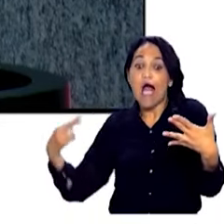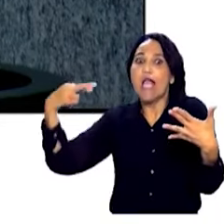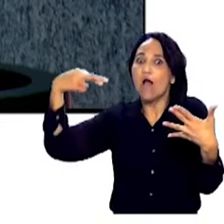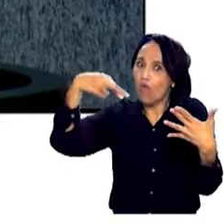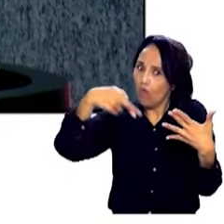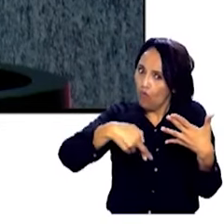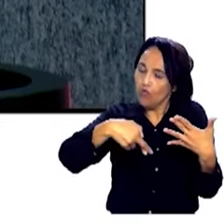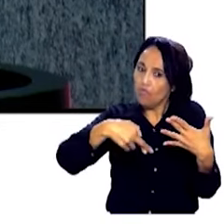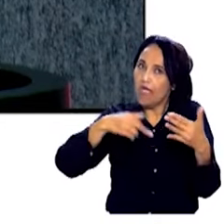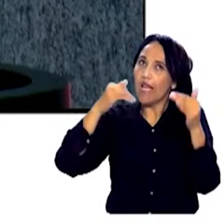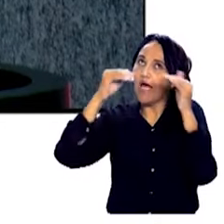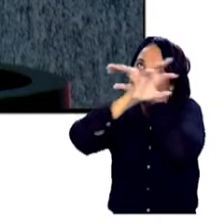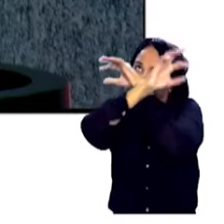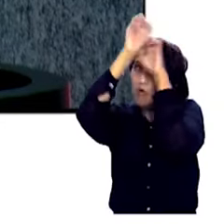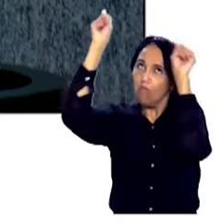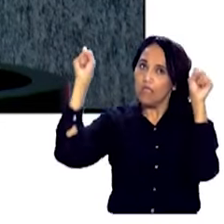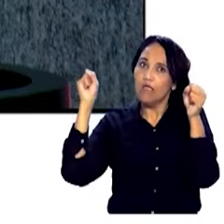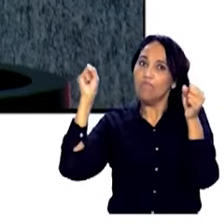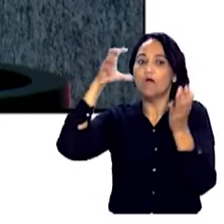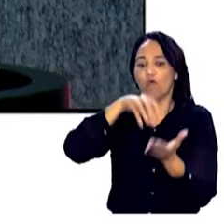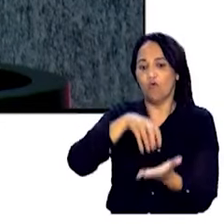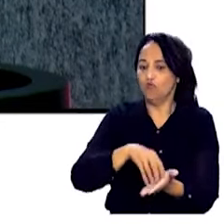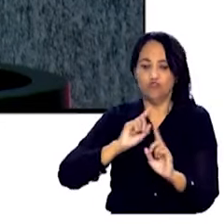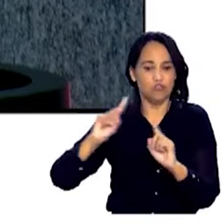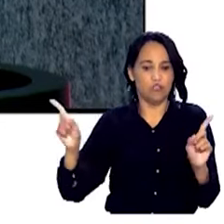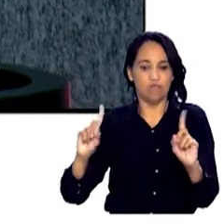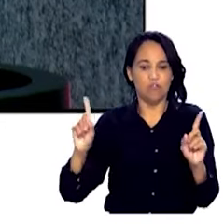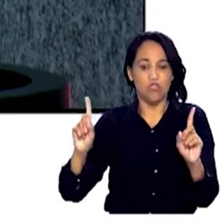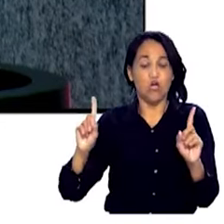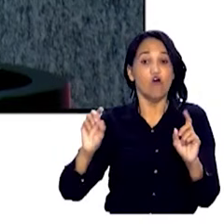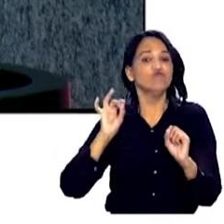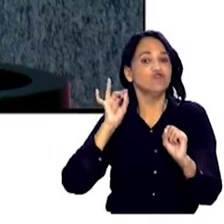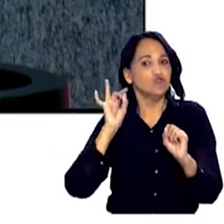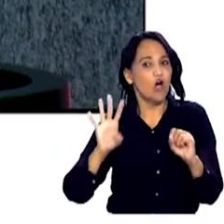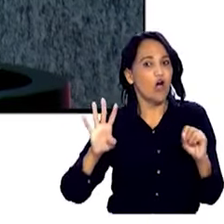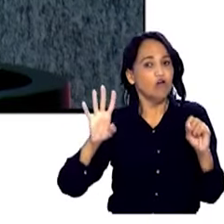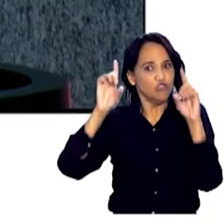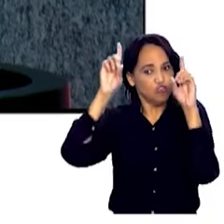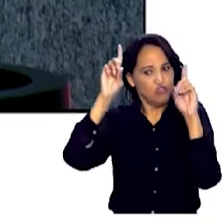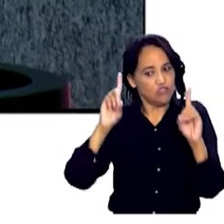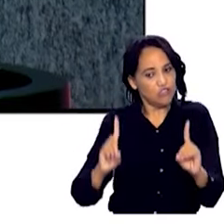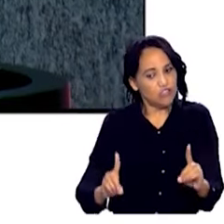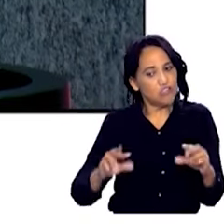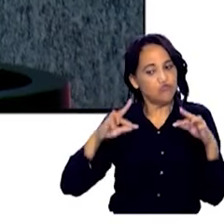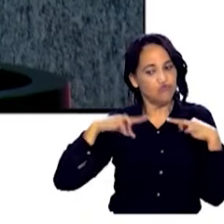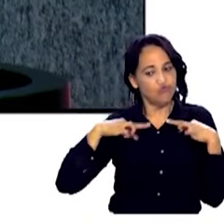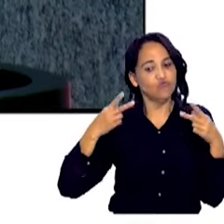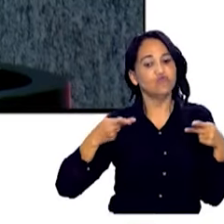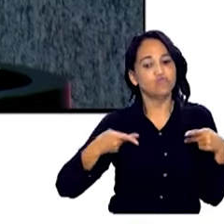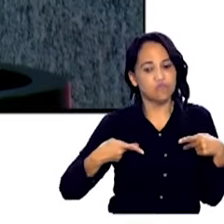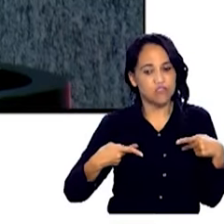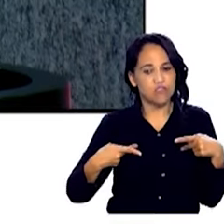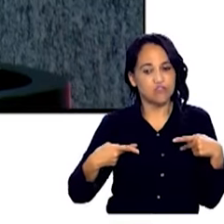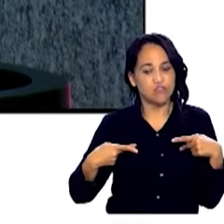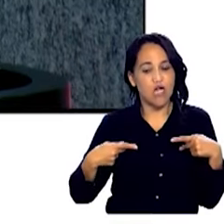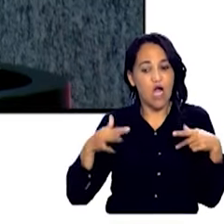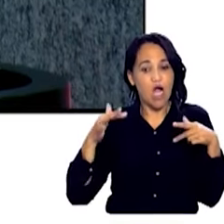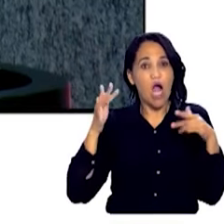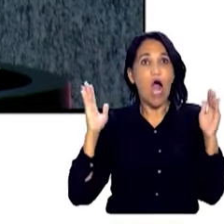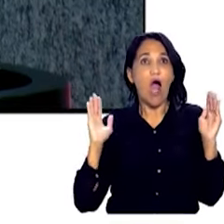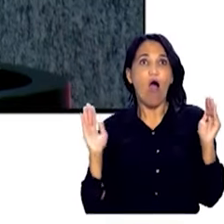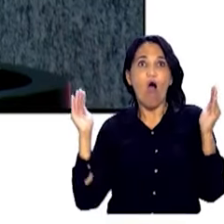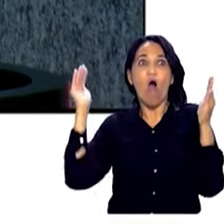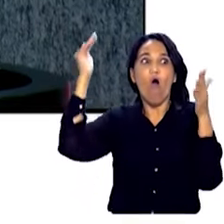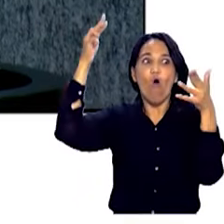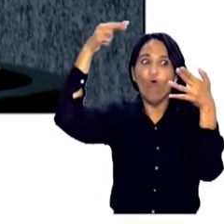não ser que envolva um problema procedimental que tem a ver com direitos humanos só procedimental não substancial a última palavra em Direito